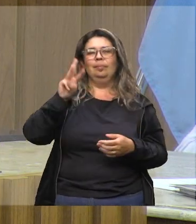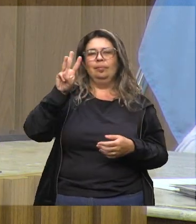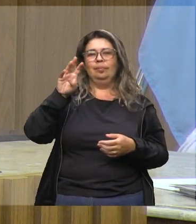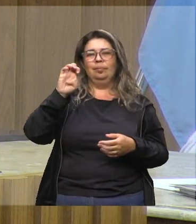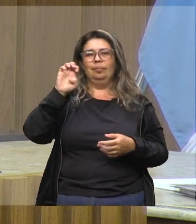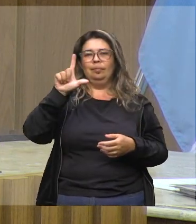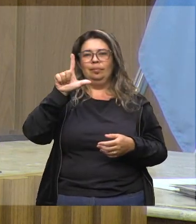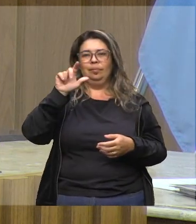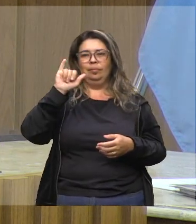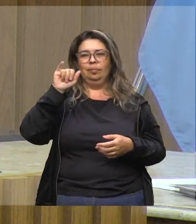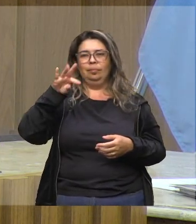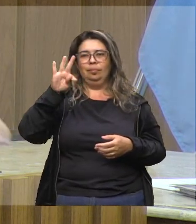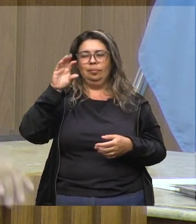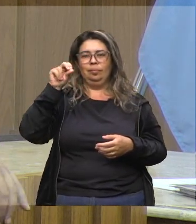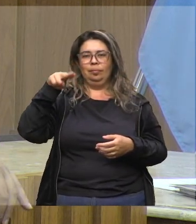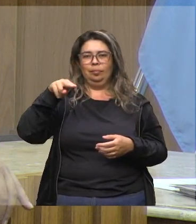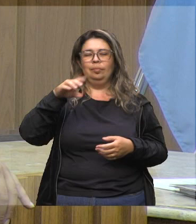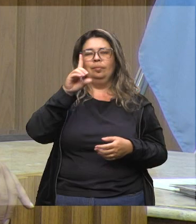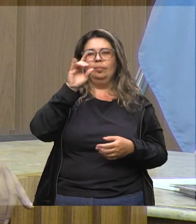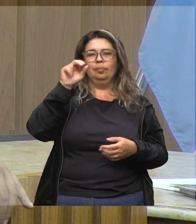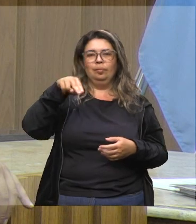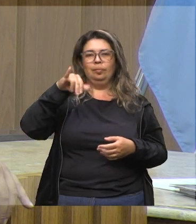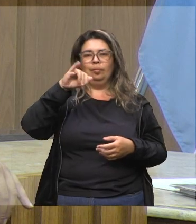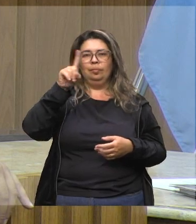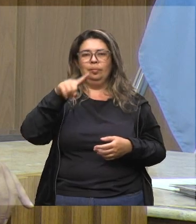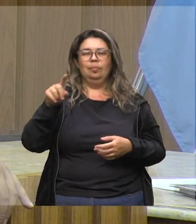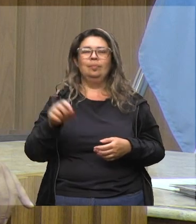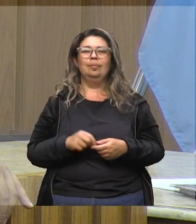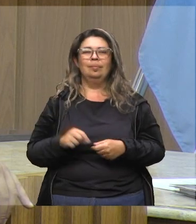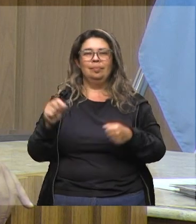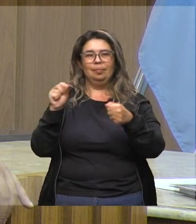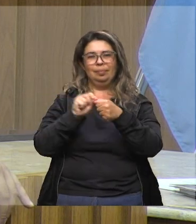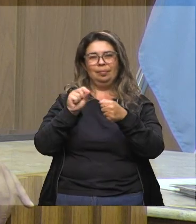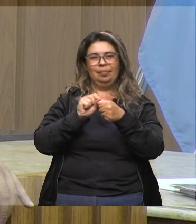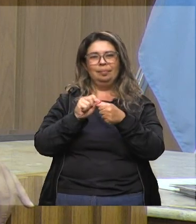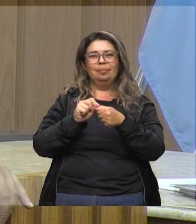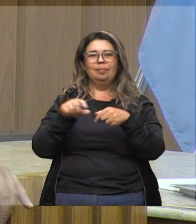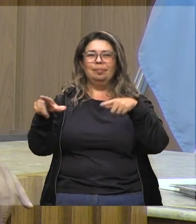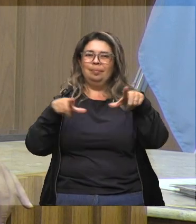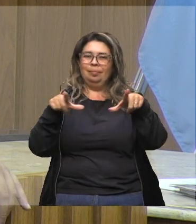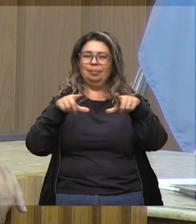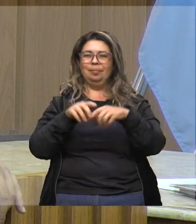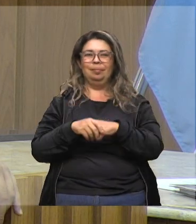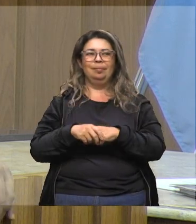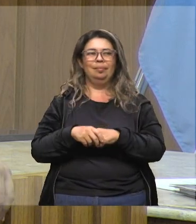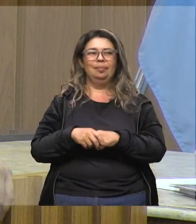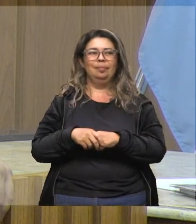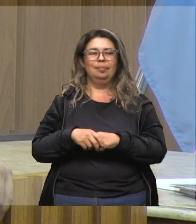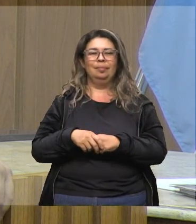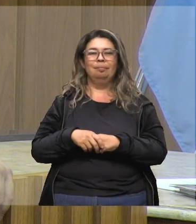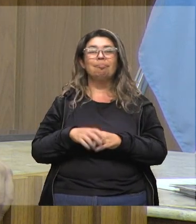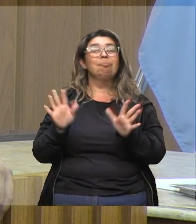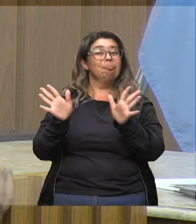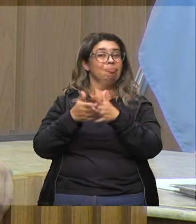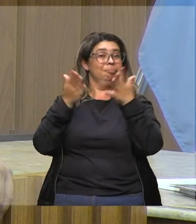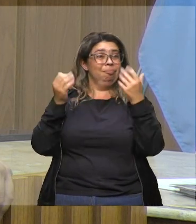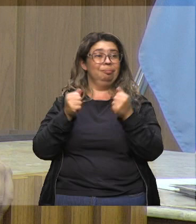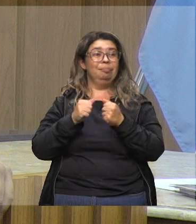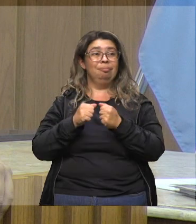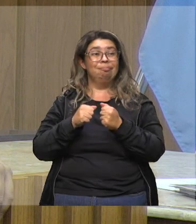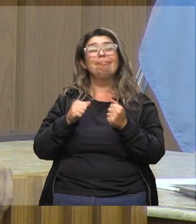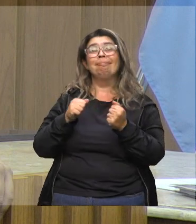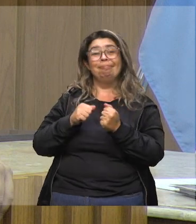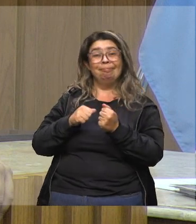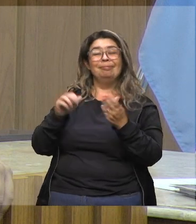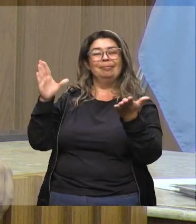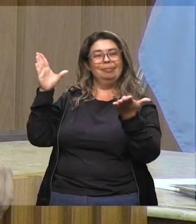do Vale, Diniz. Ele que teve uma atuação aí também brilhante no atendimento de um salvamento de um bebê